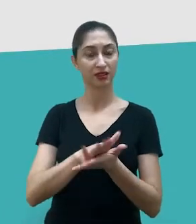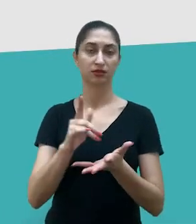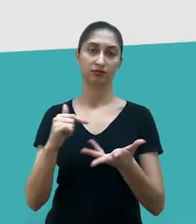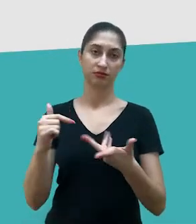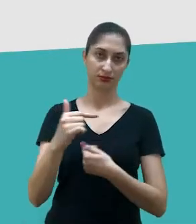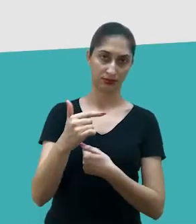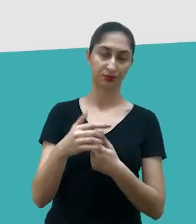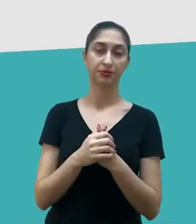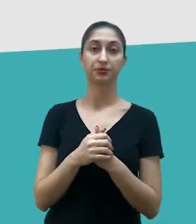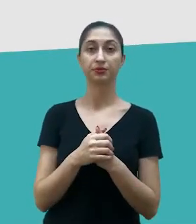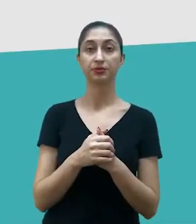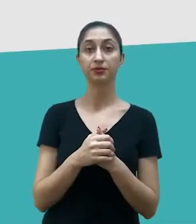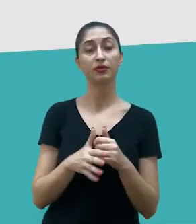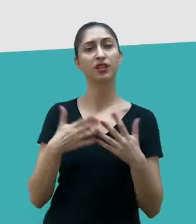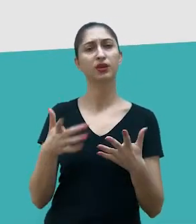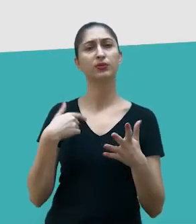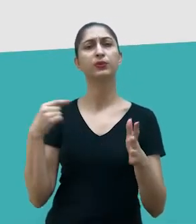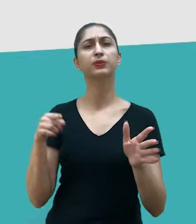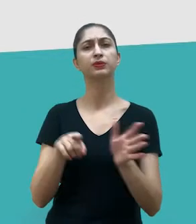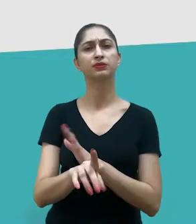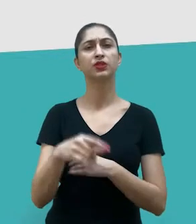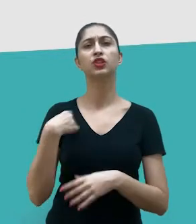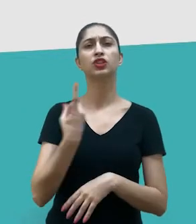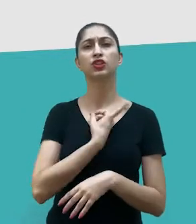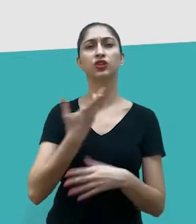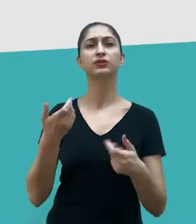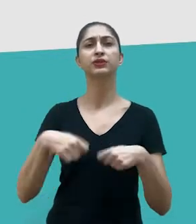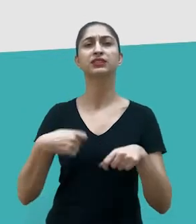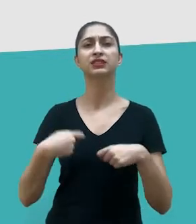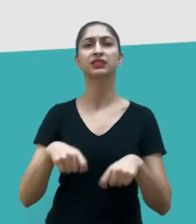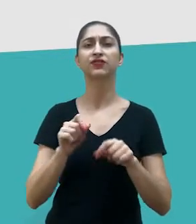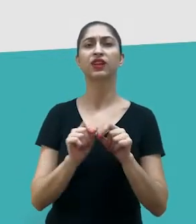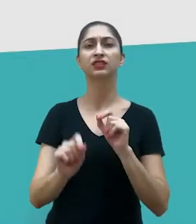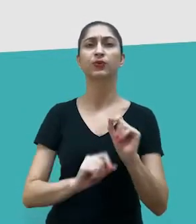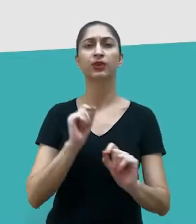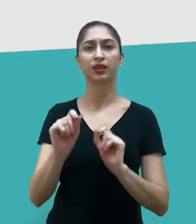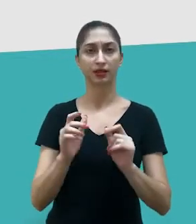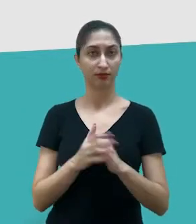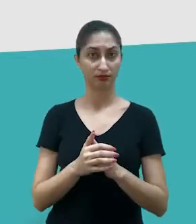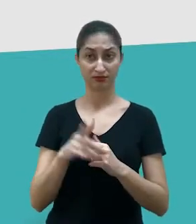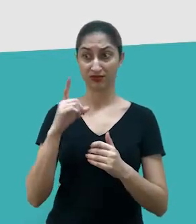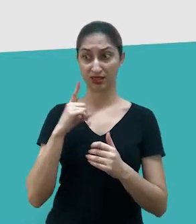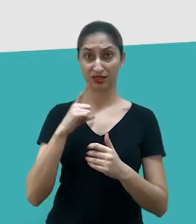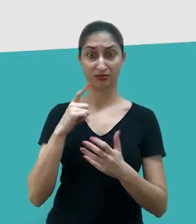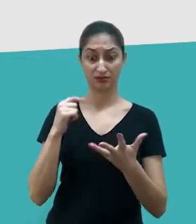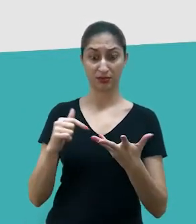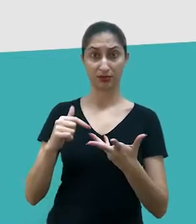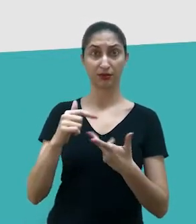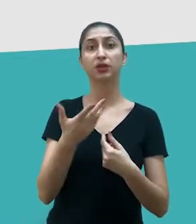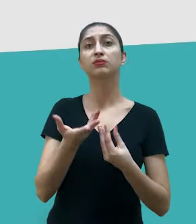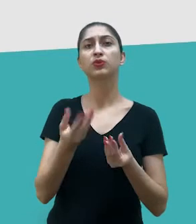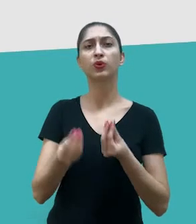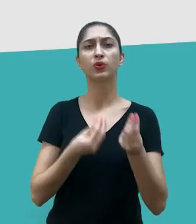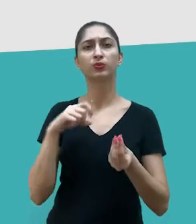aí vem a grande pergunta: o que nós devemos fazer? Né? Diante de tantas evidências, como que a gente